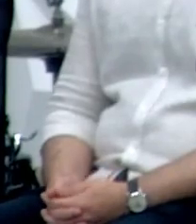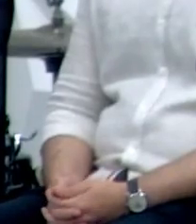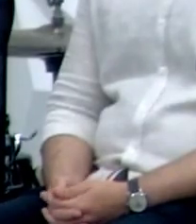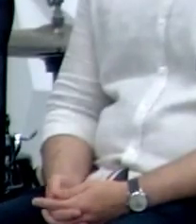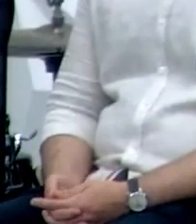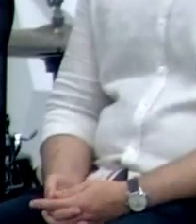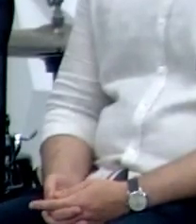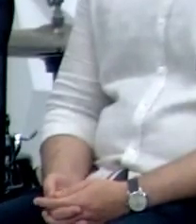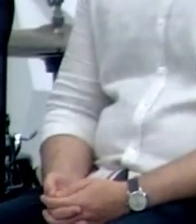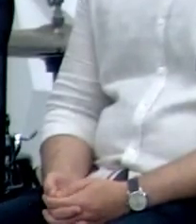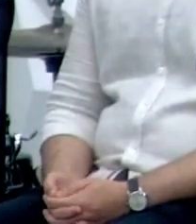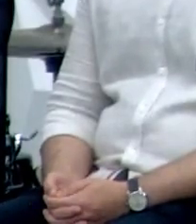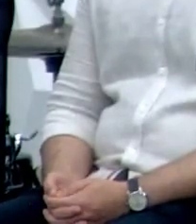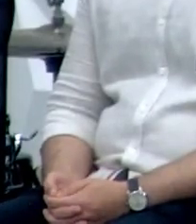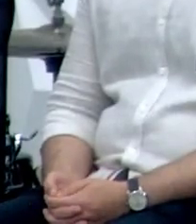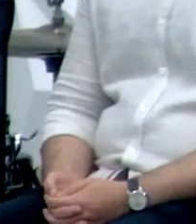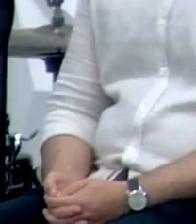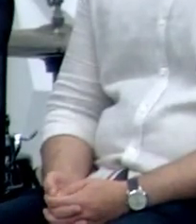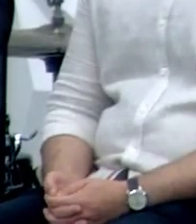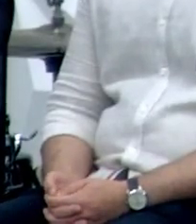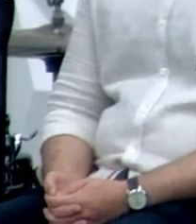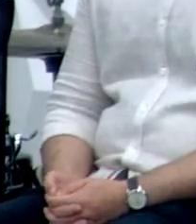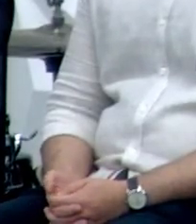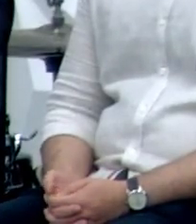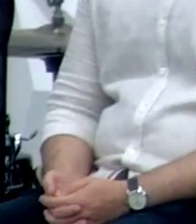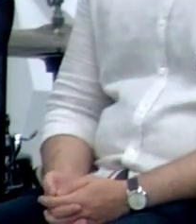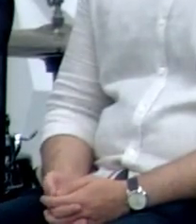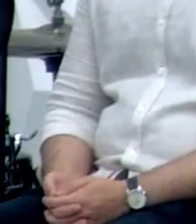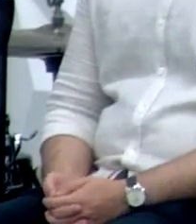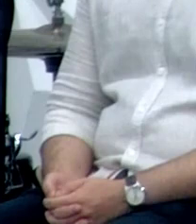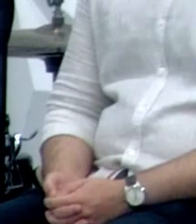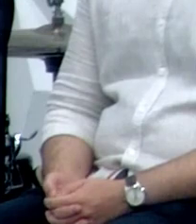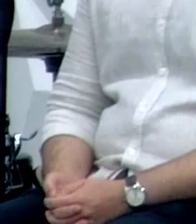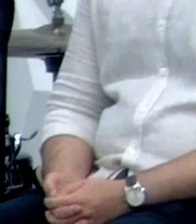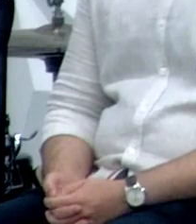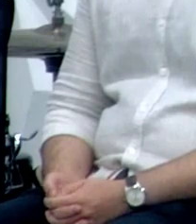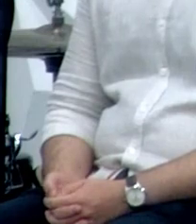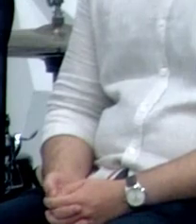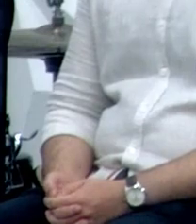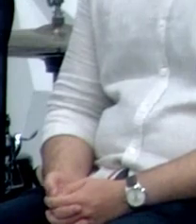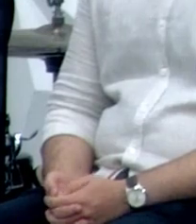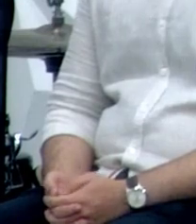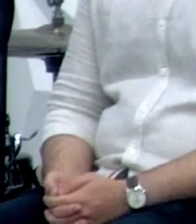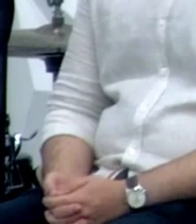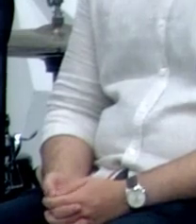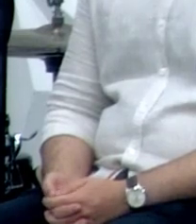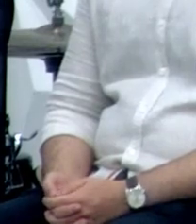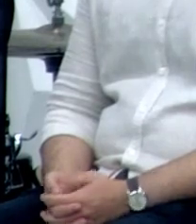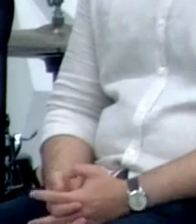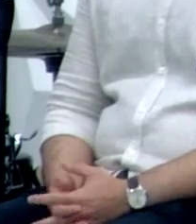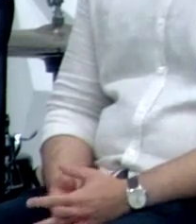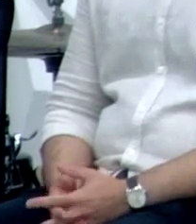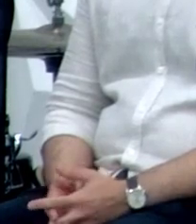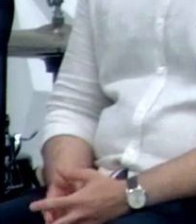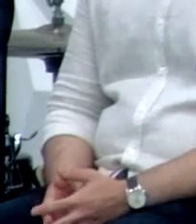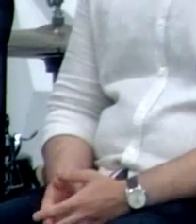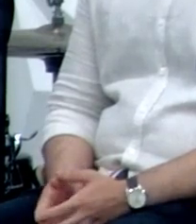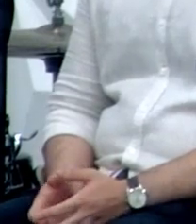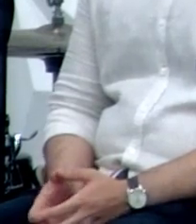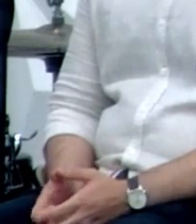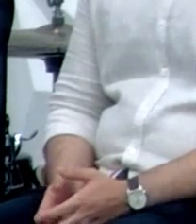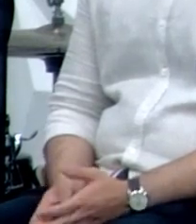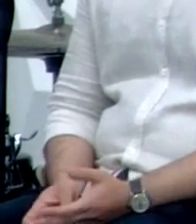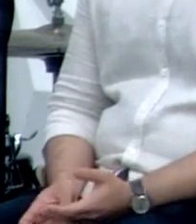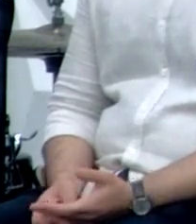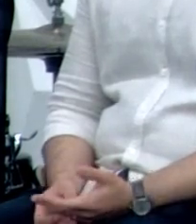de onde vem essa sua aparente segurança porque às vezes o nosso coração está completamente inseguro mas nós